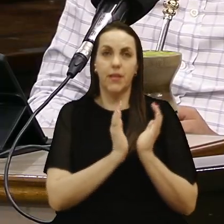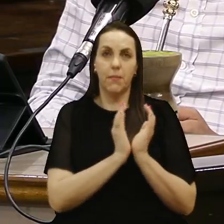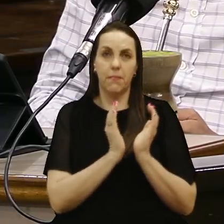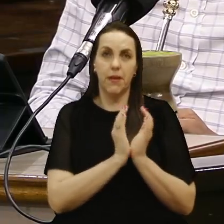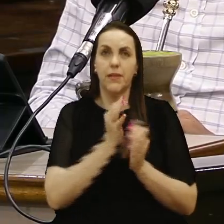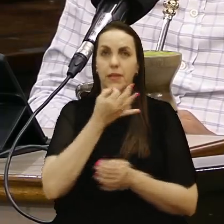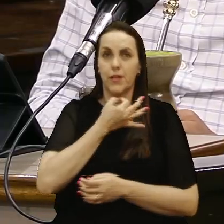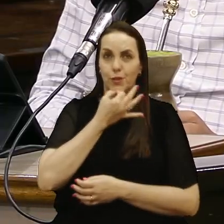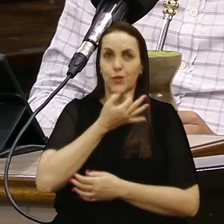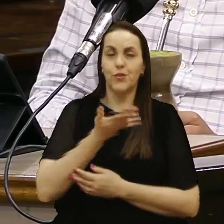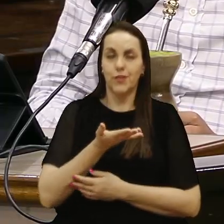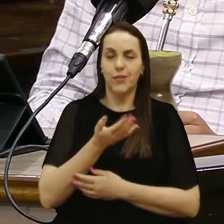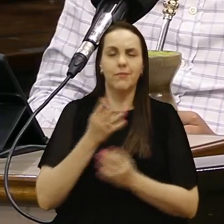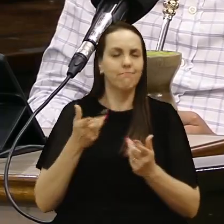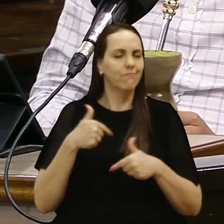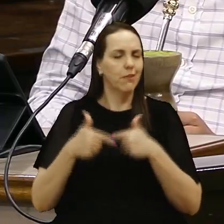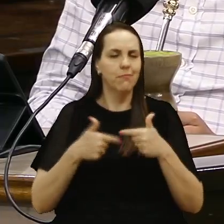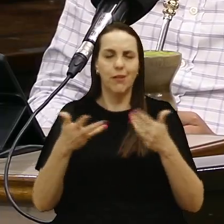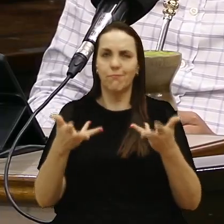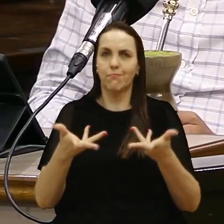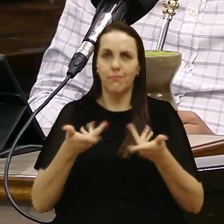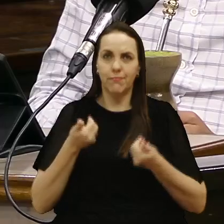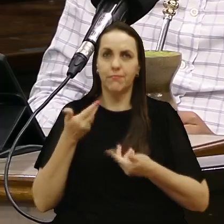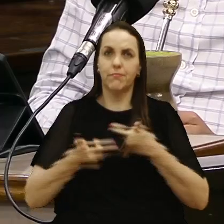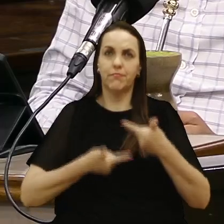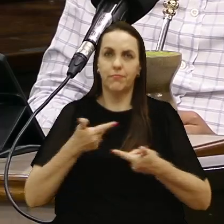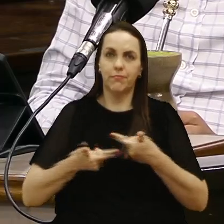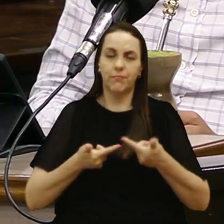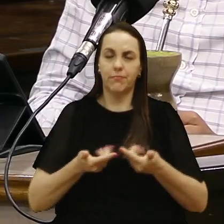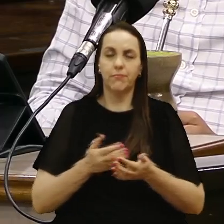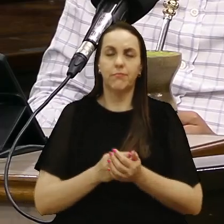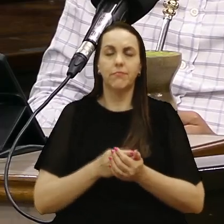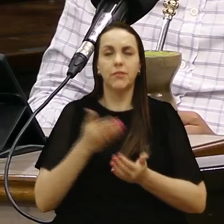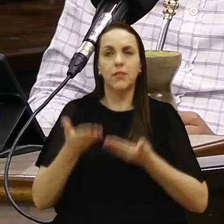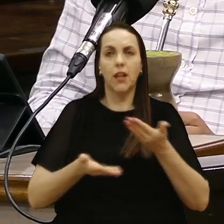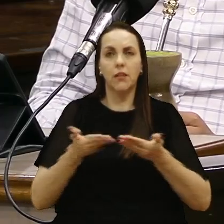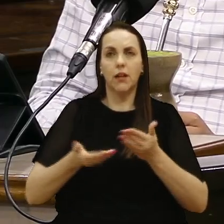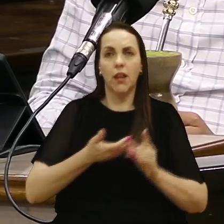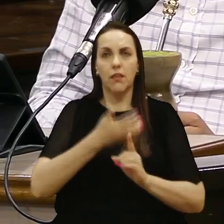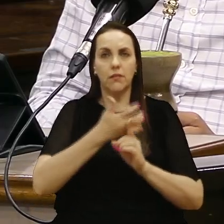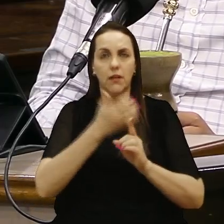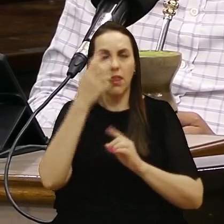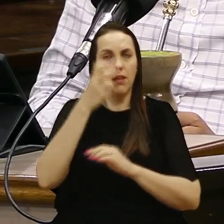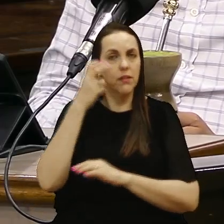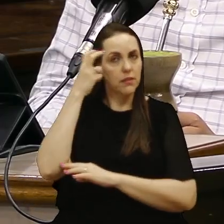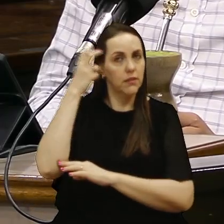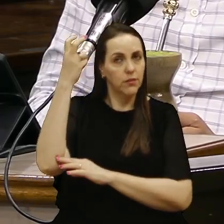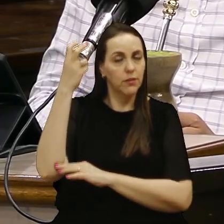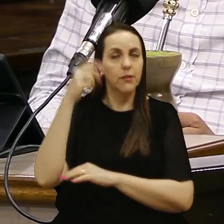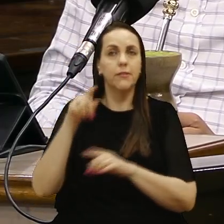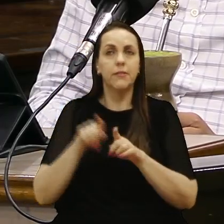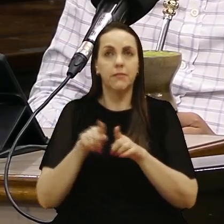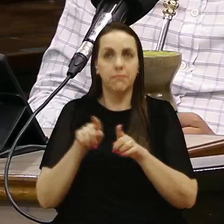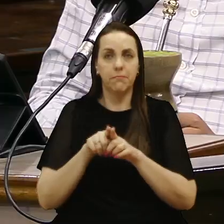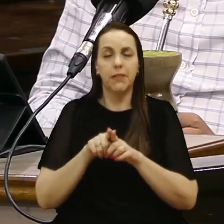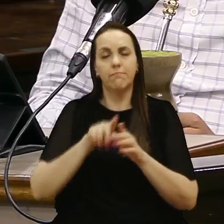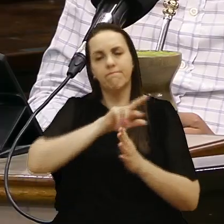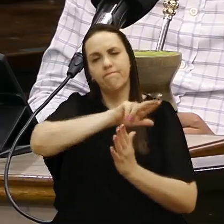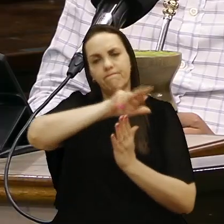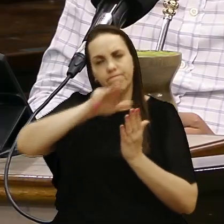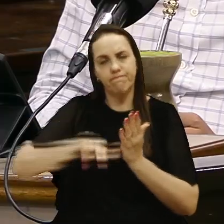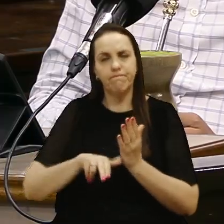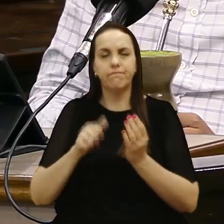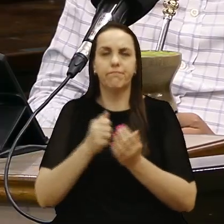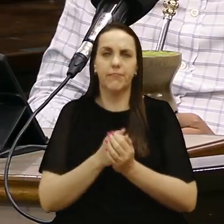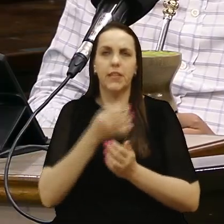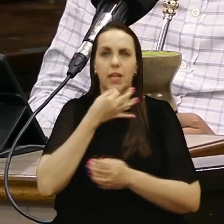que faz um trabalho maravilhoso atendendo pessoas com deficiências intelectual e deficiência múltipla em Caxias